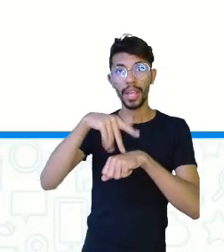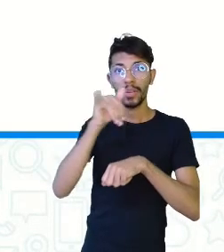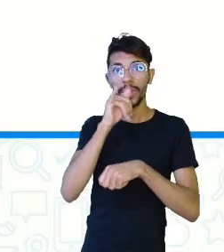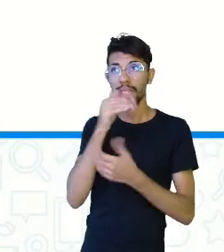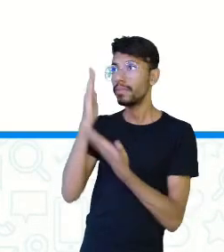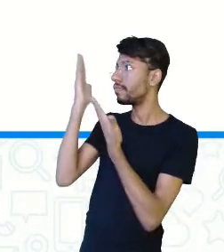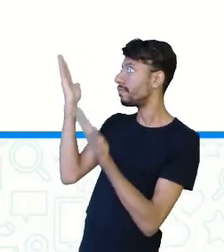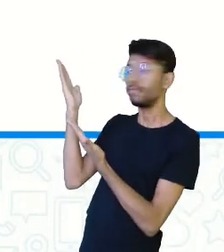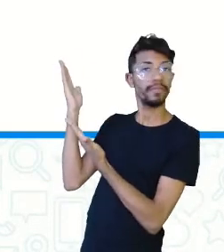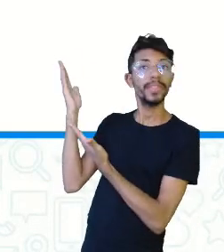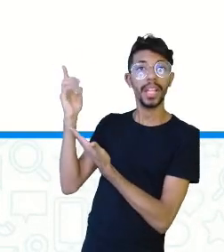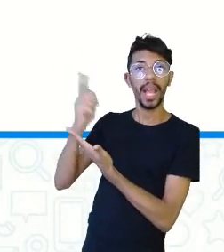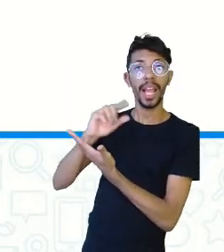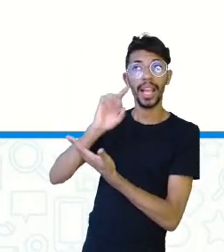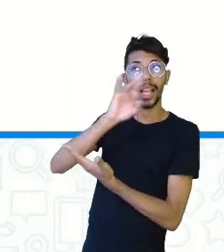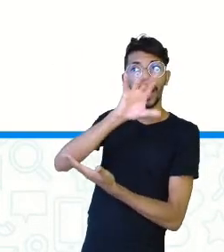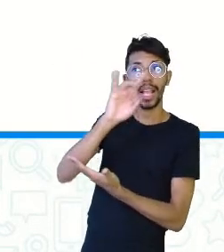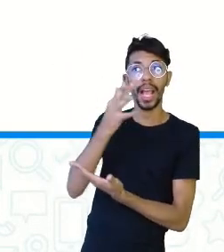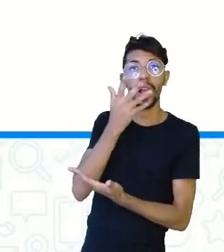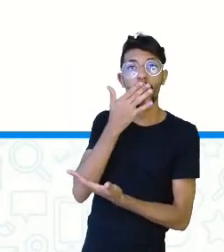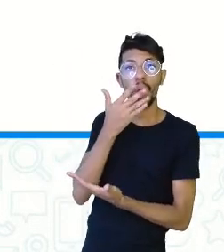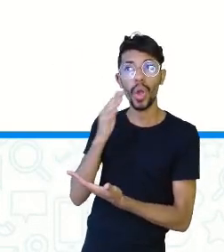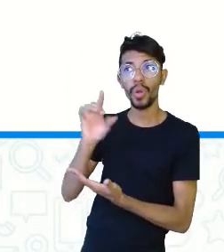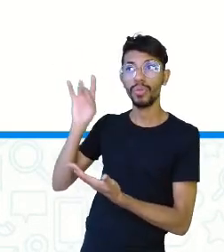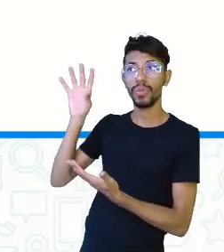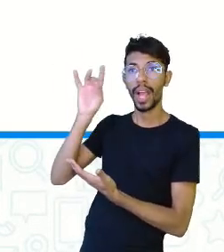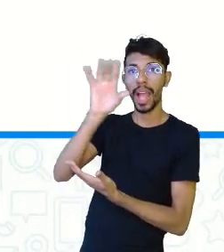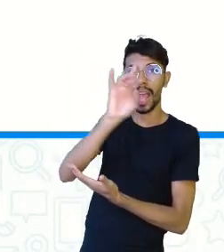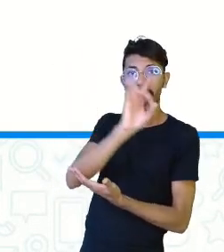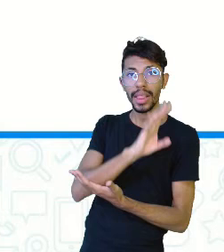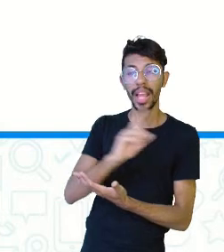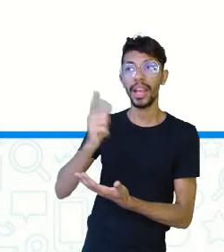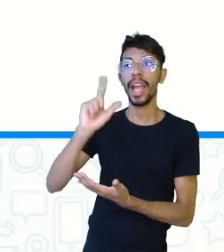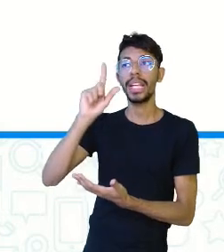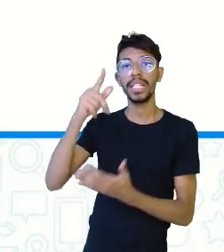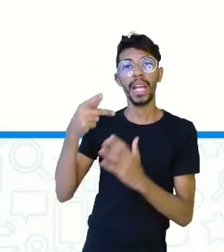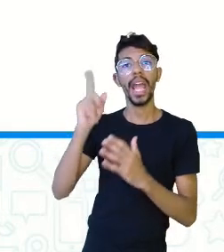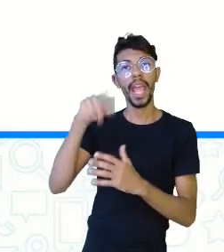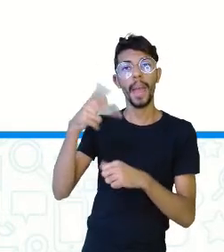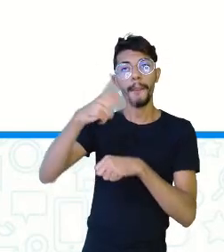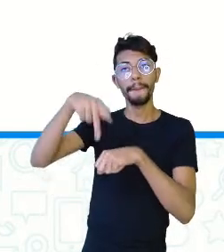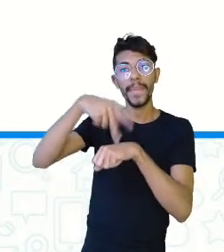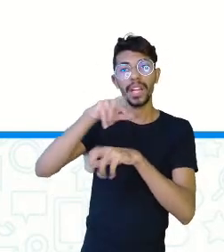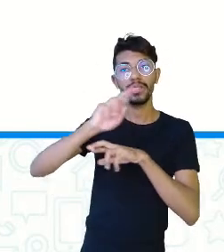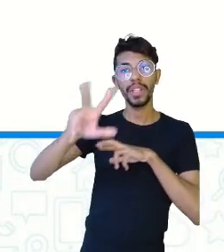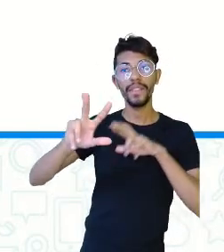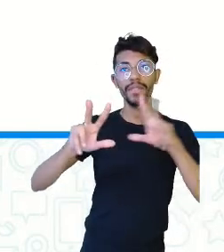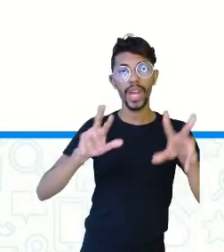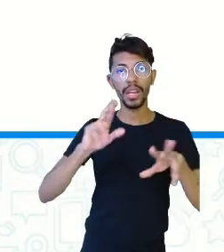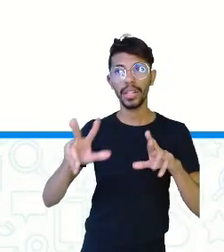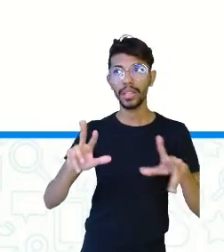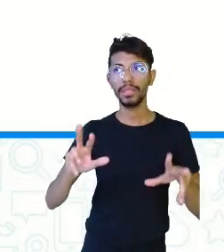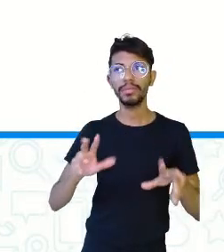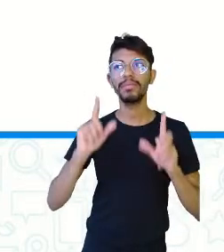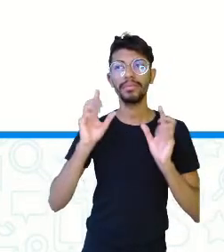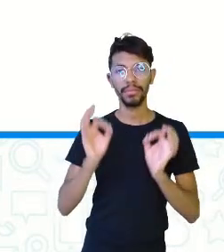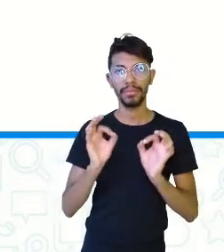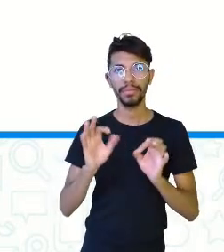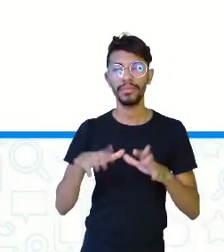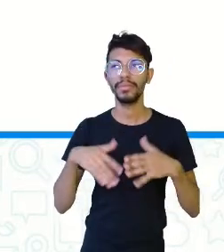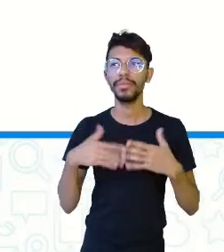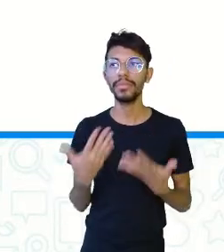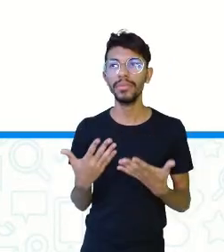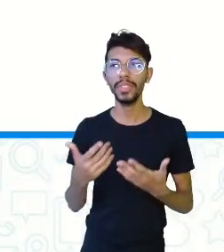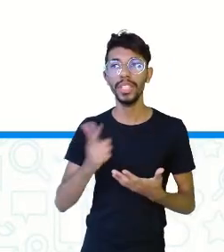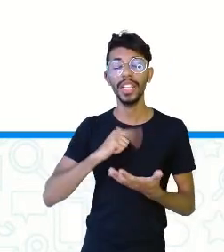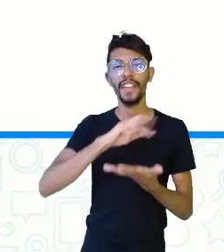Então, veja que a África, como algumas pessoas pensam, não é apenas um país, mas sim um continente. Nós temos